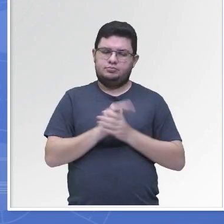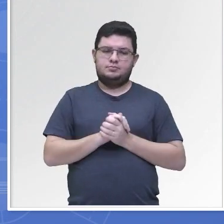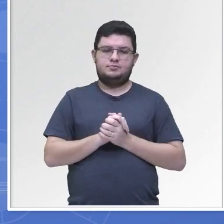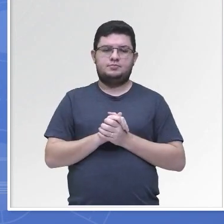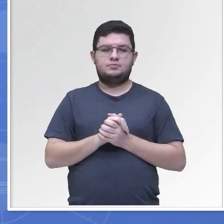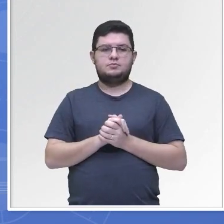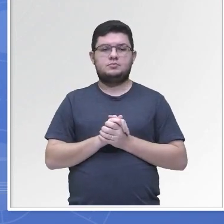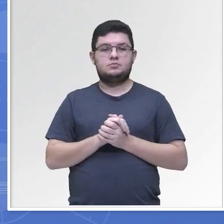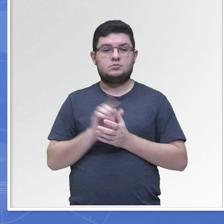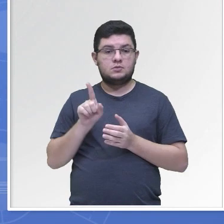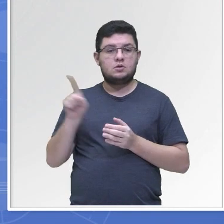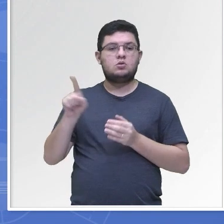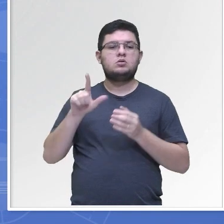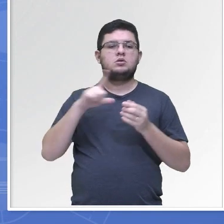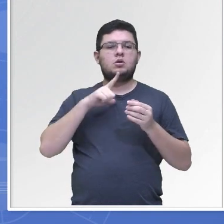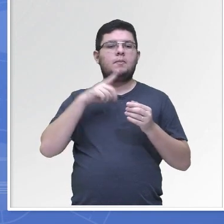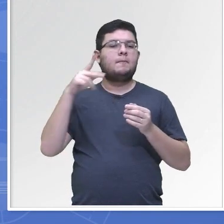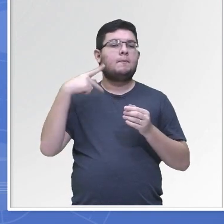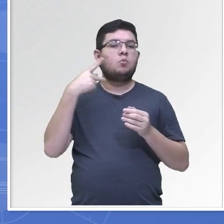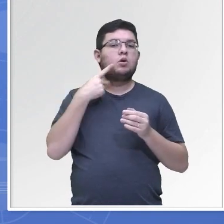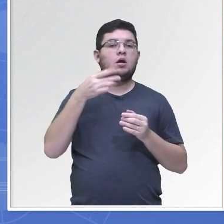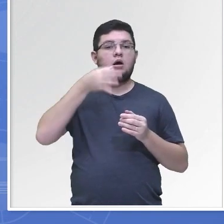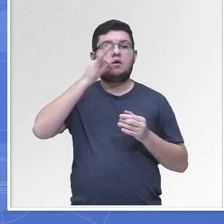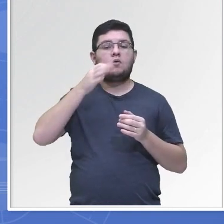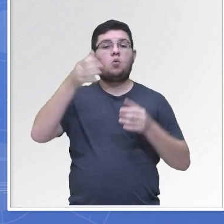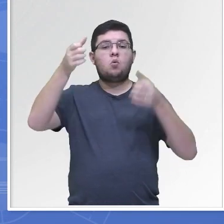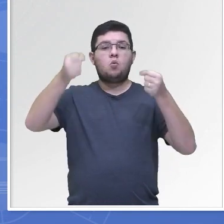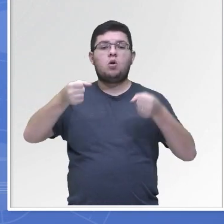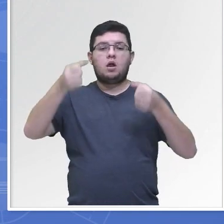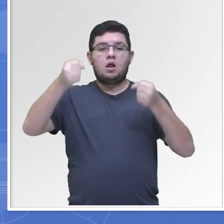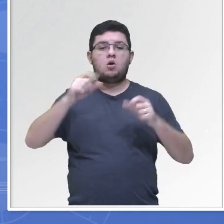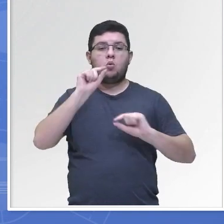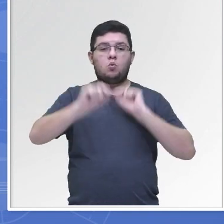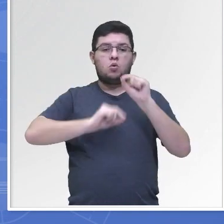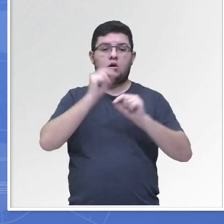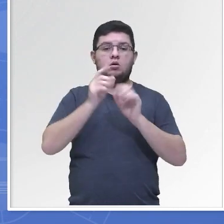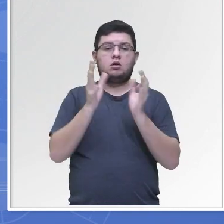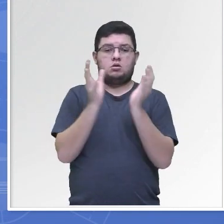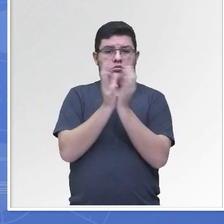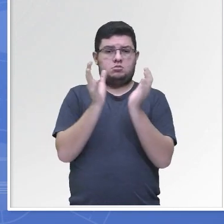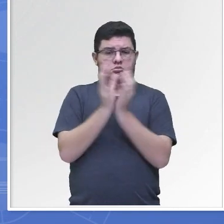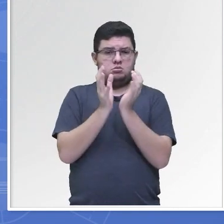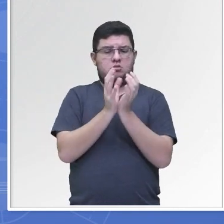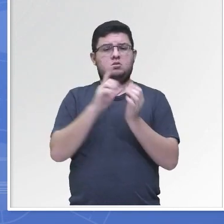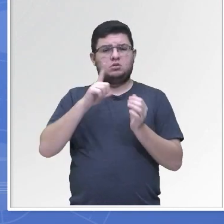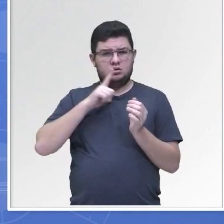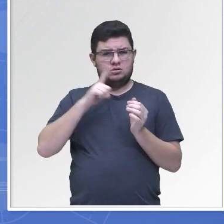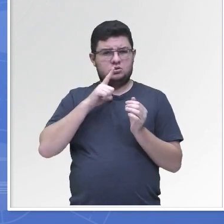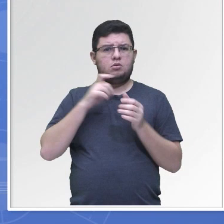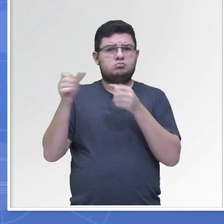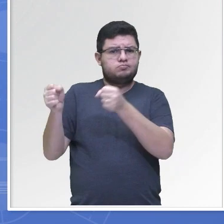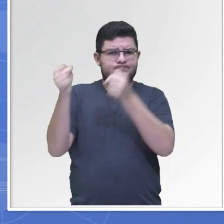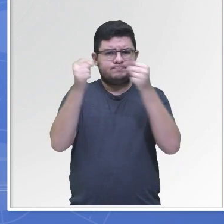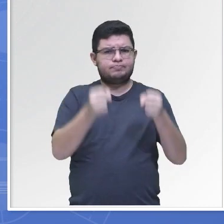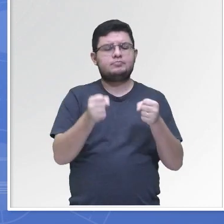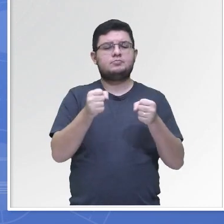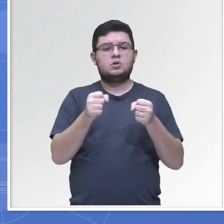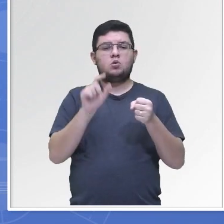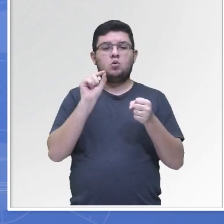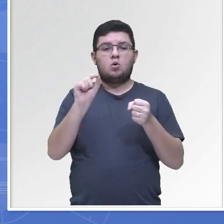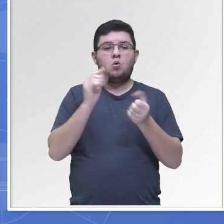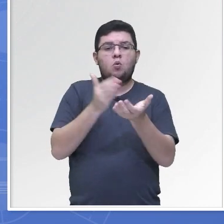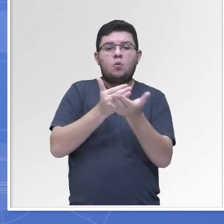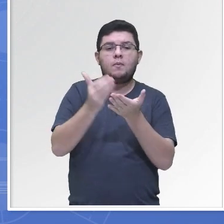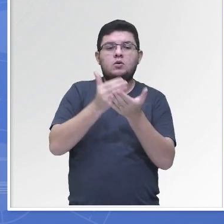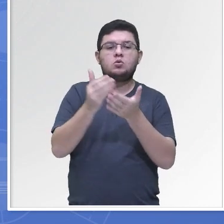aristocracia cafeeira paulista passou a exercer o poder de maneira efetiva a partir do governo de